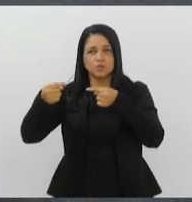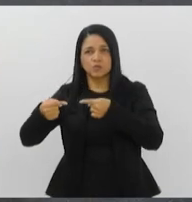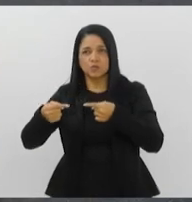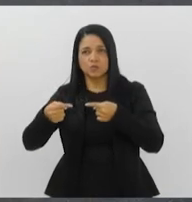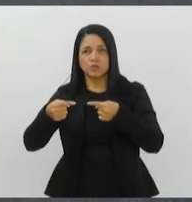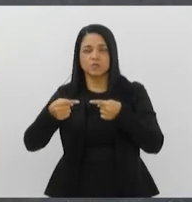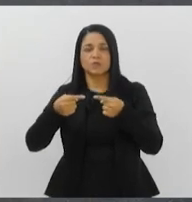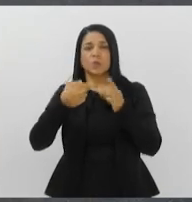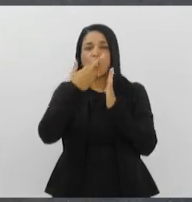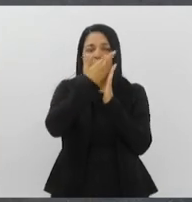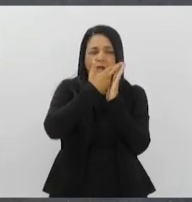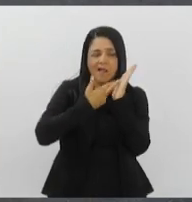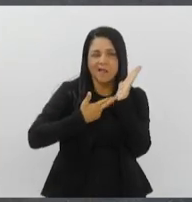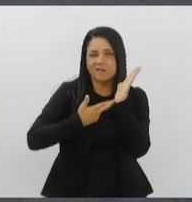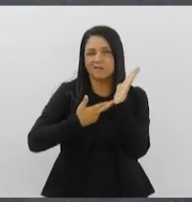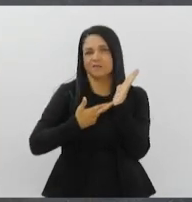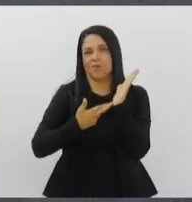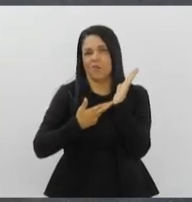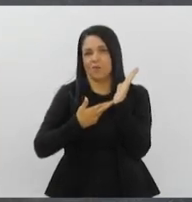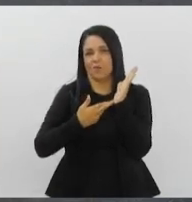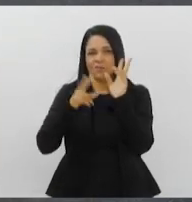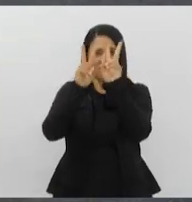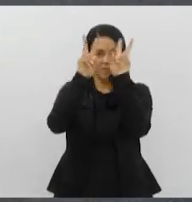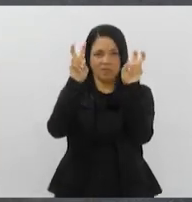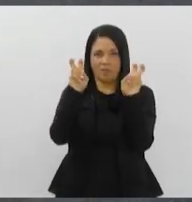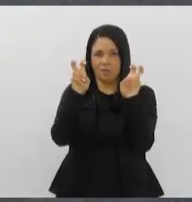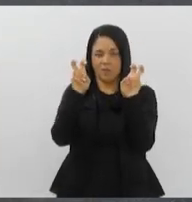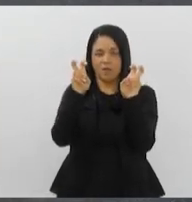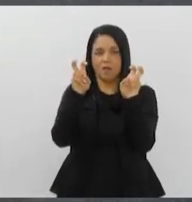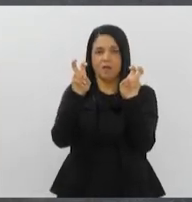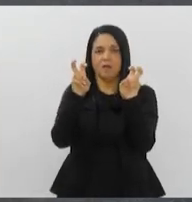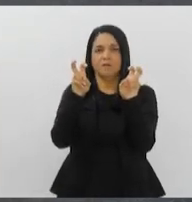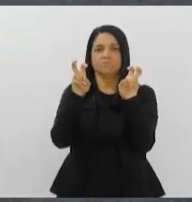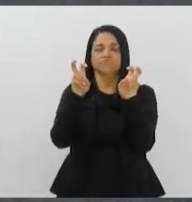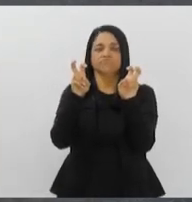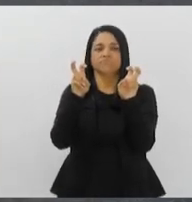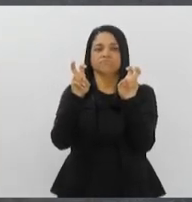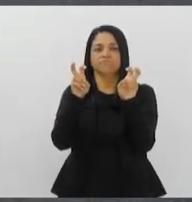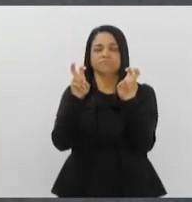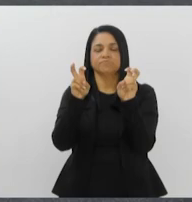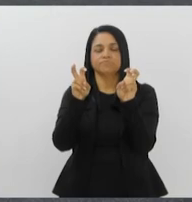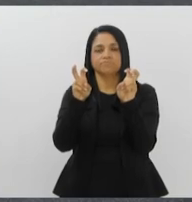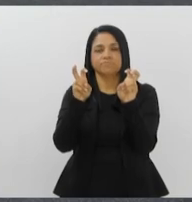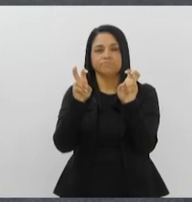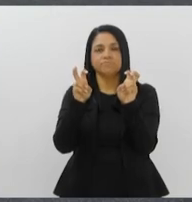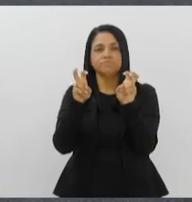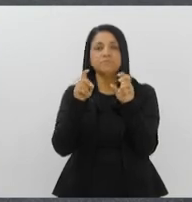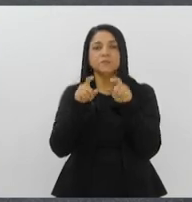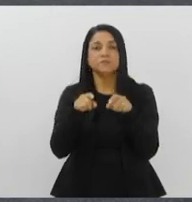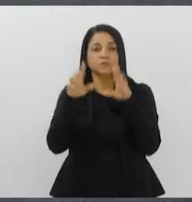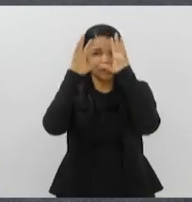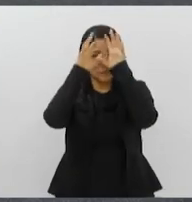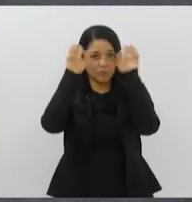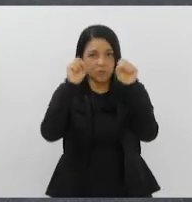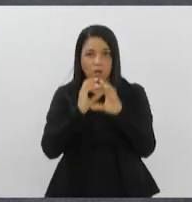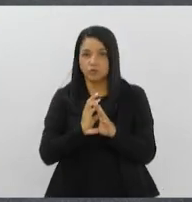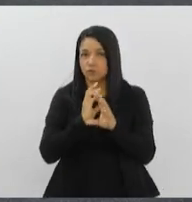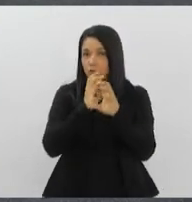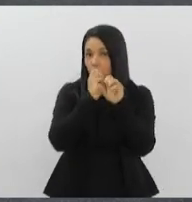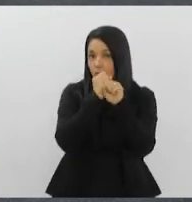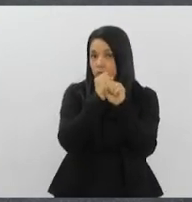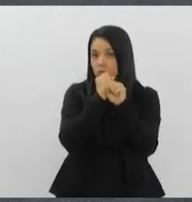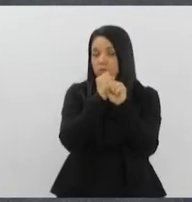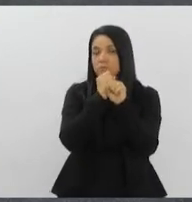o relatório de uma auditoria operacional do Tribunal de Contas